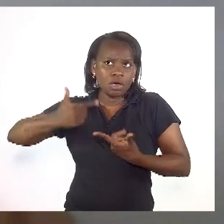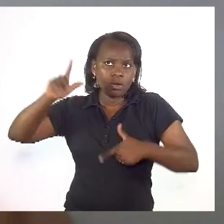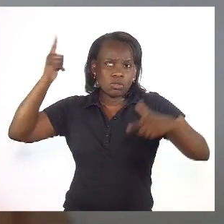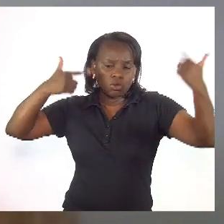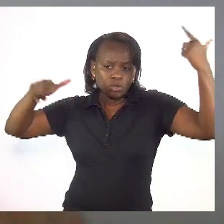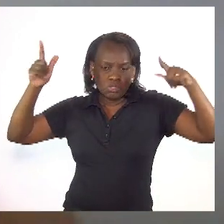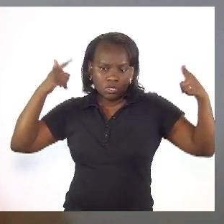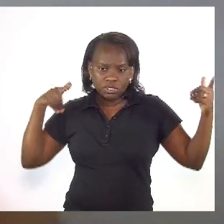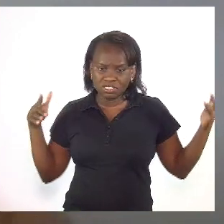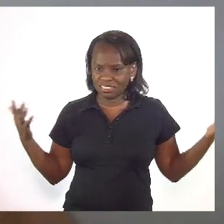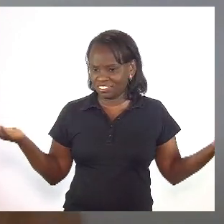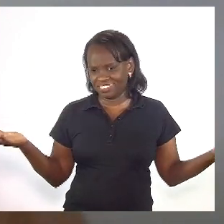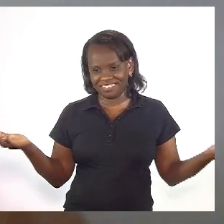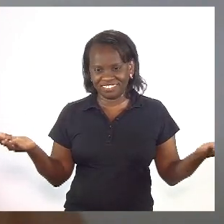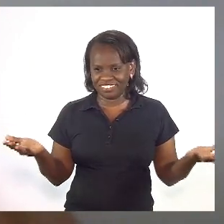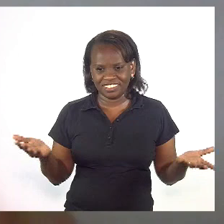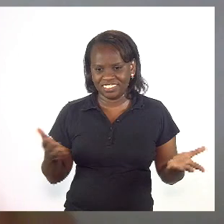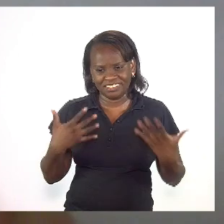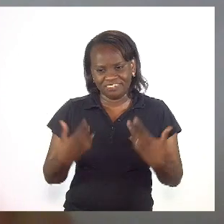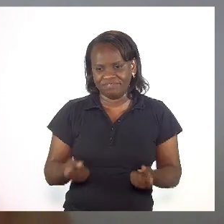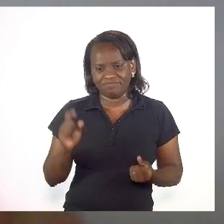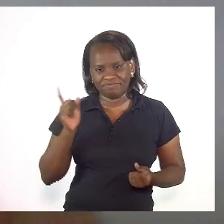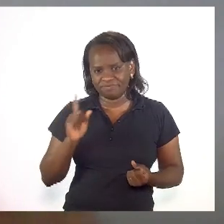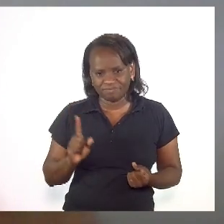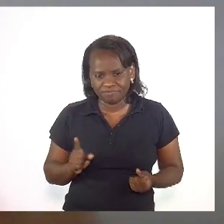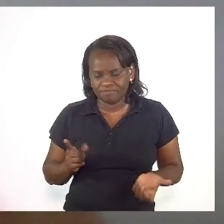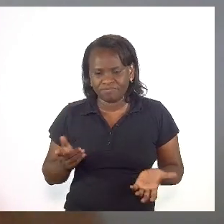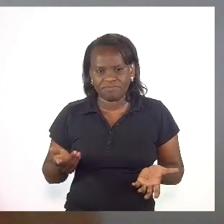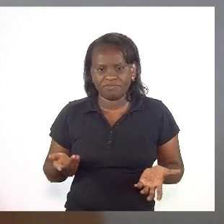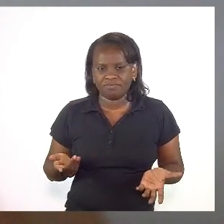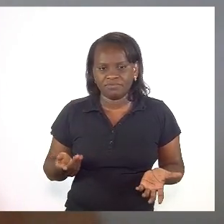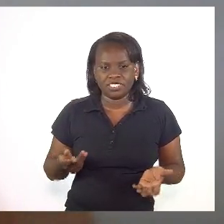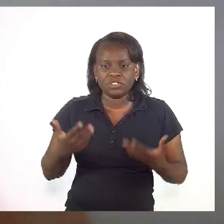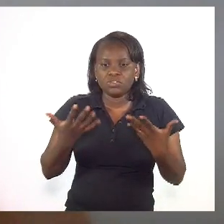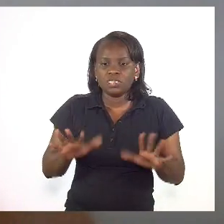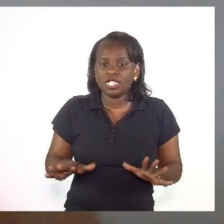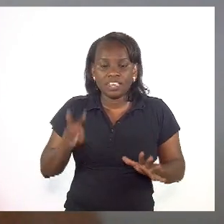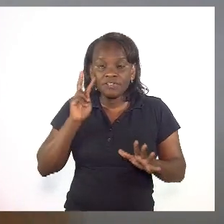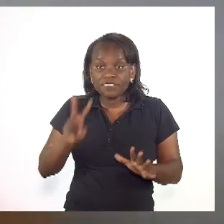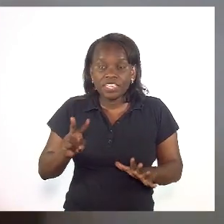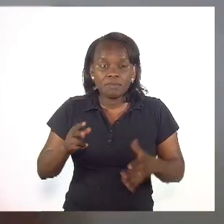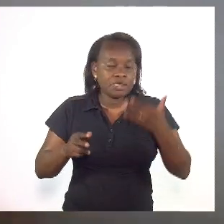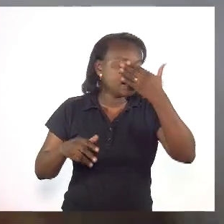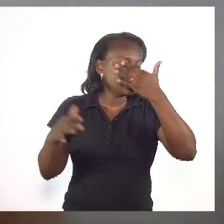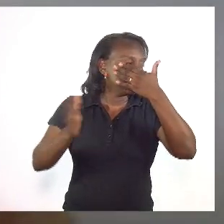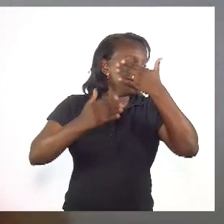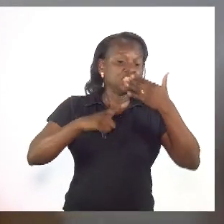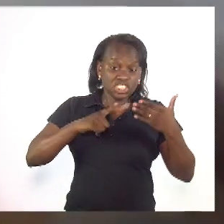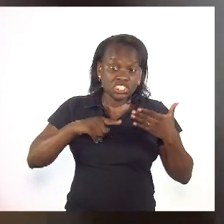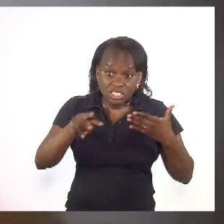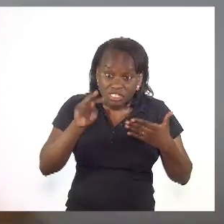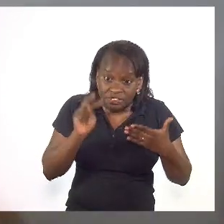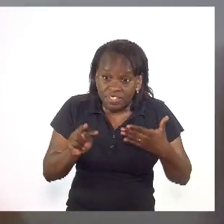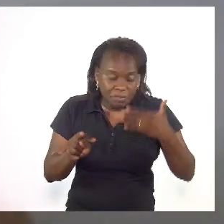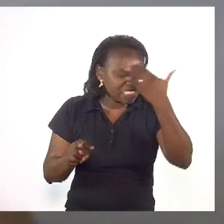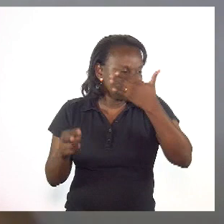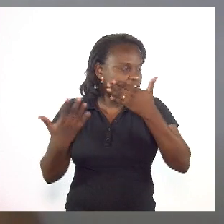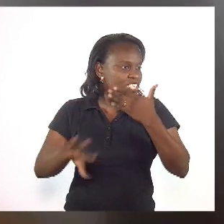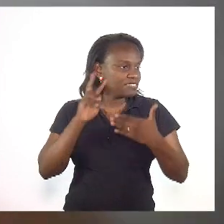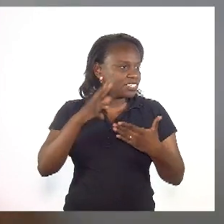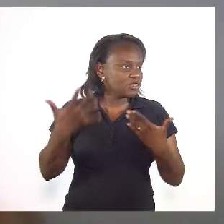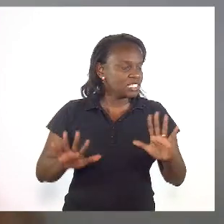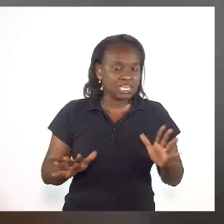fatores, realmente é inadmissível, não querer ver o que está na frente, na tua frente,